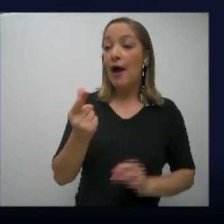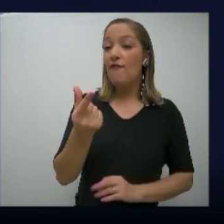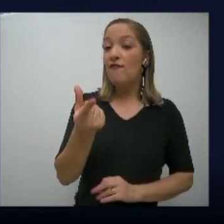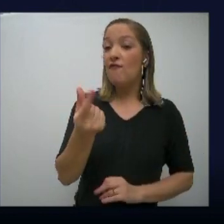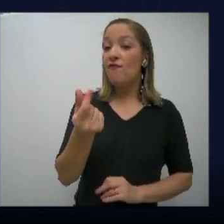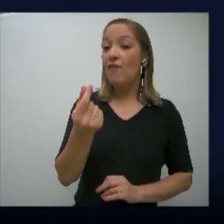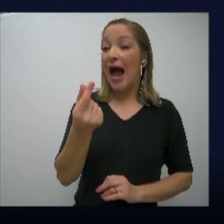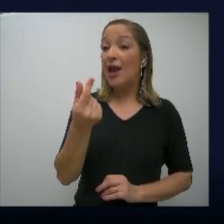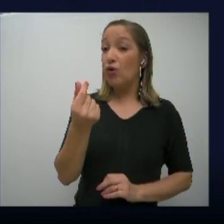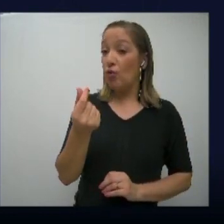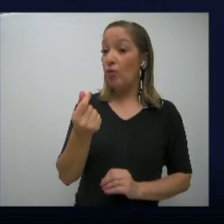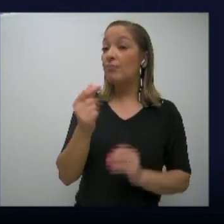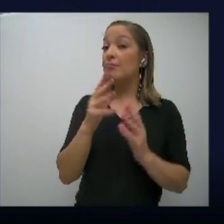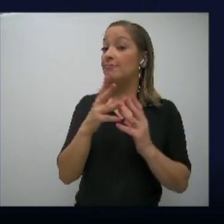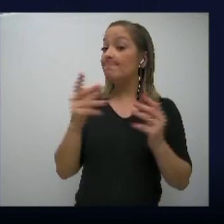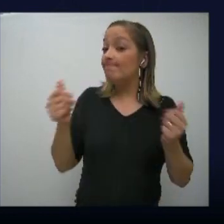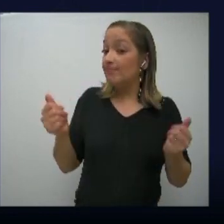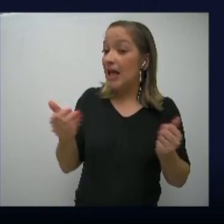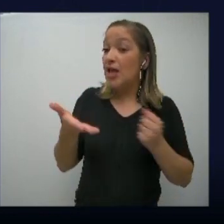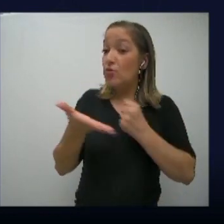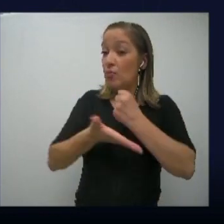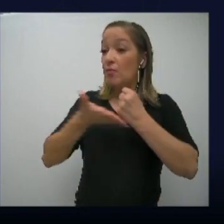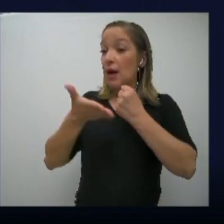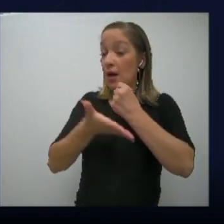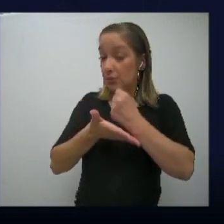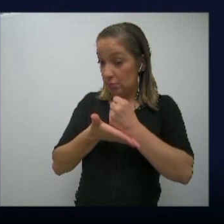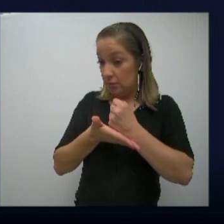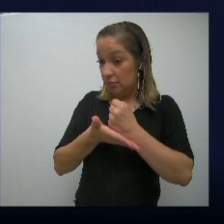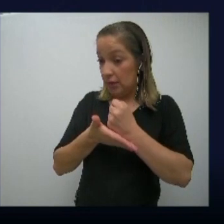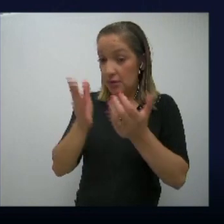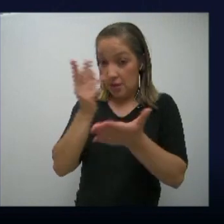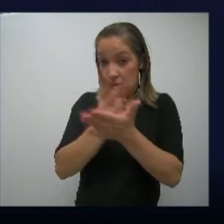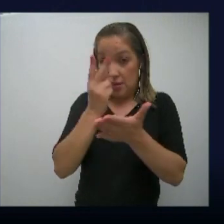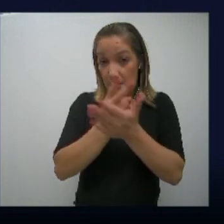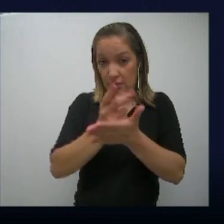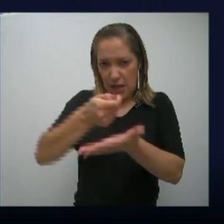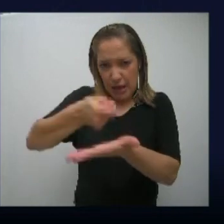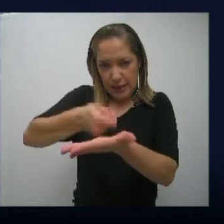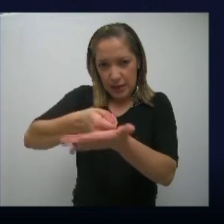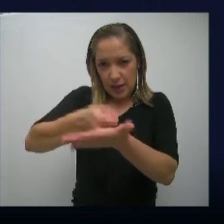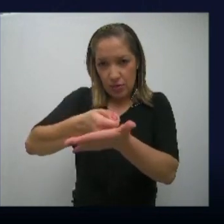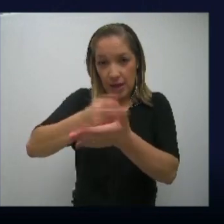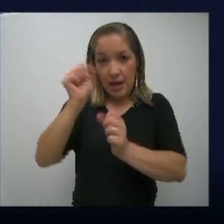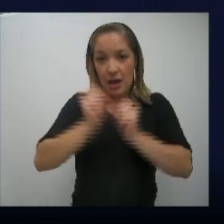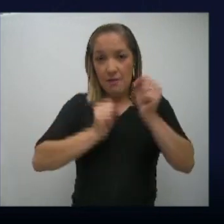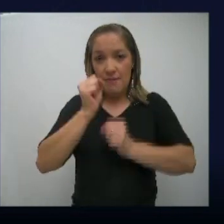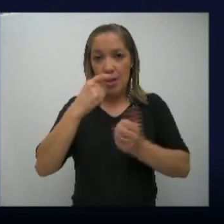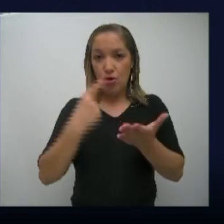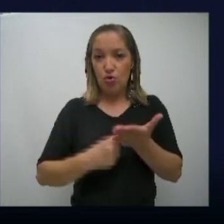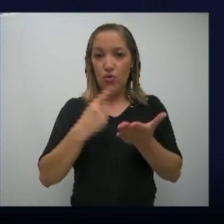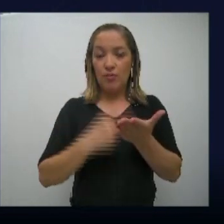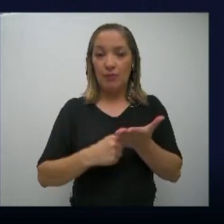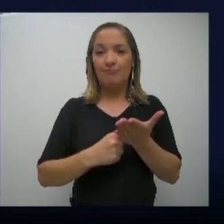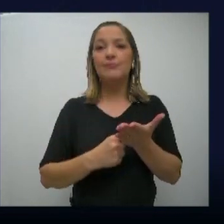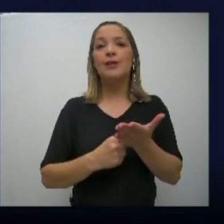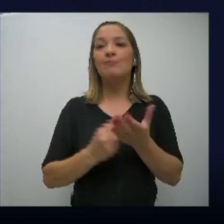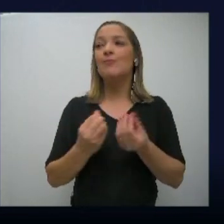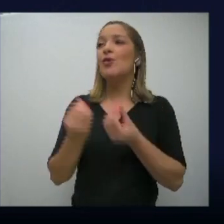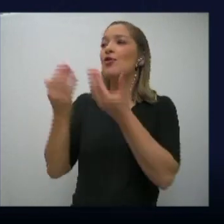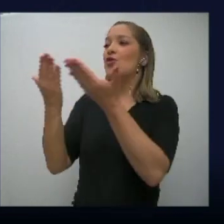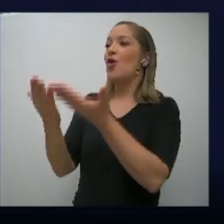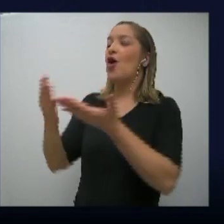está isso e surgiu-me para básico Tá mas cada vez mais eles vão exigir empresas comprometidas e deixar o mundo melhor